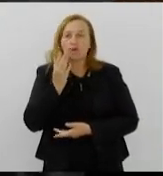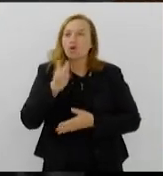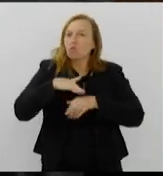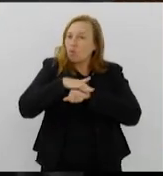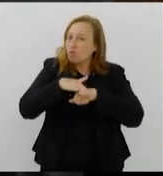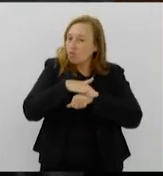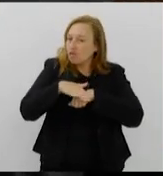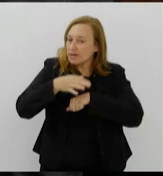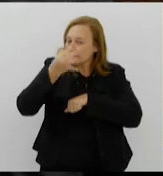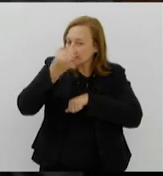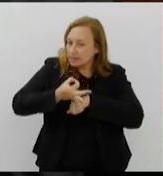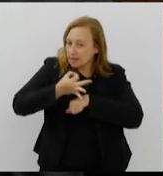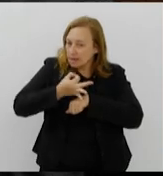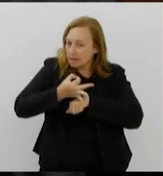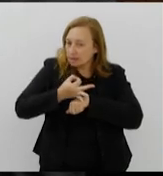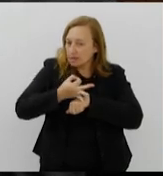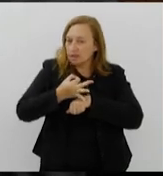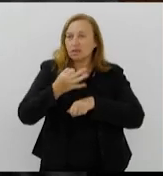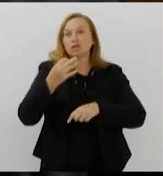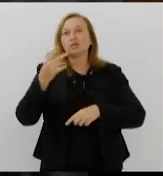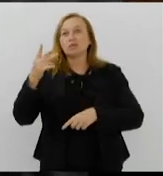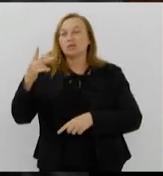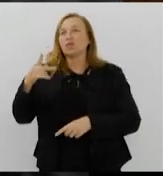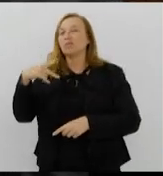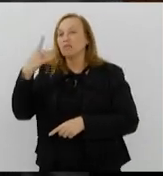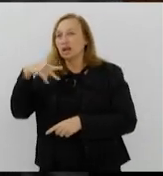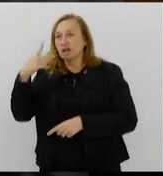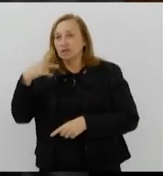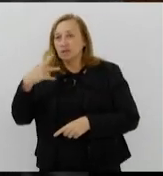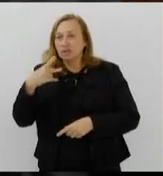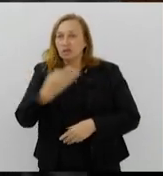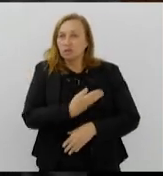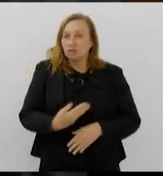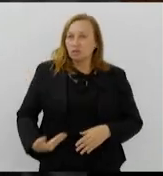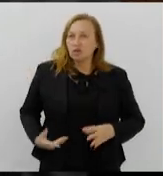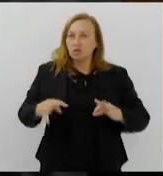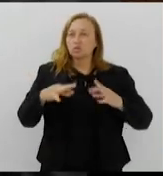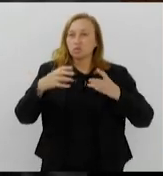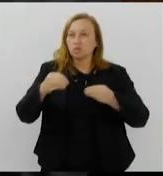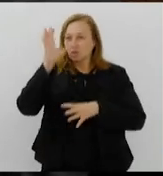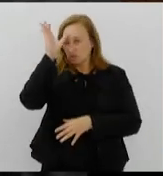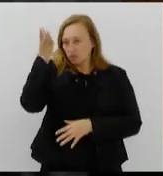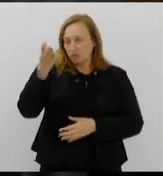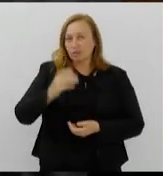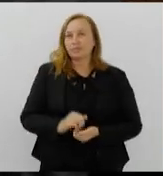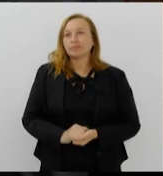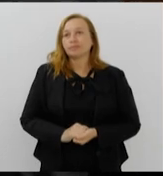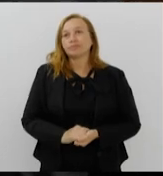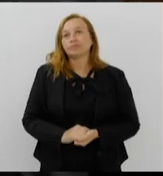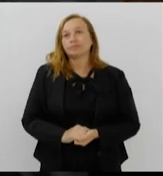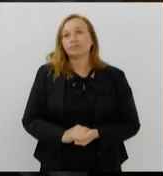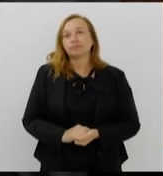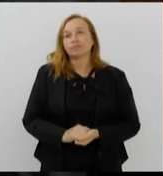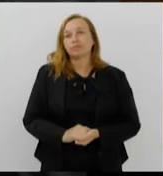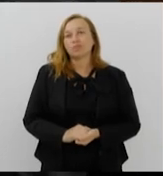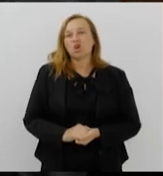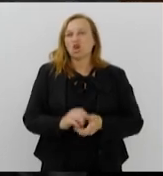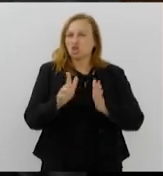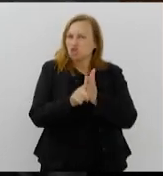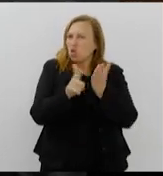conversa franca entre o parlamento e o governo, tudo vai ser resolvido. Mas não pode, né, por nota de